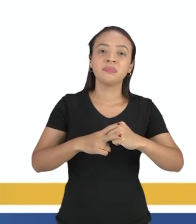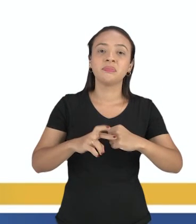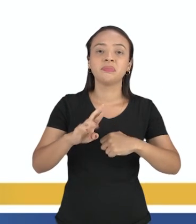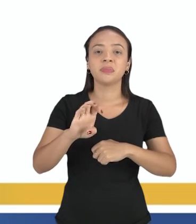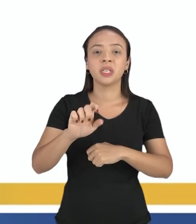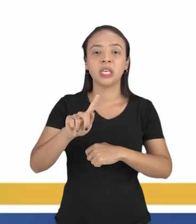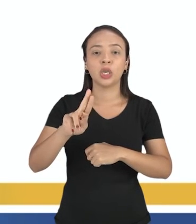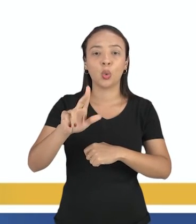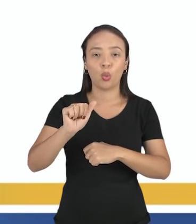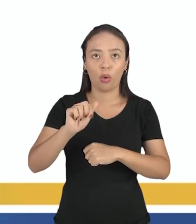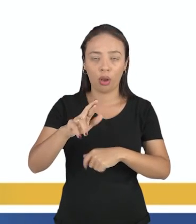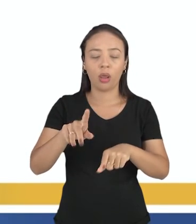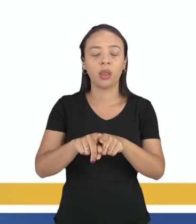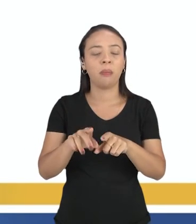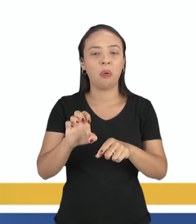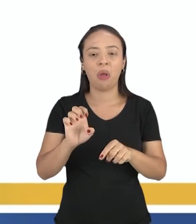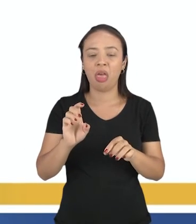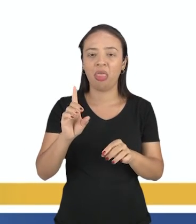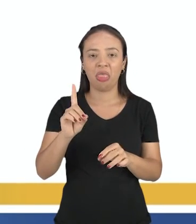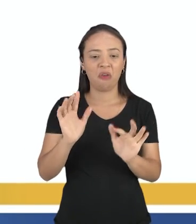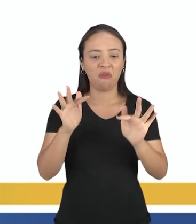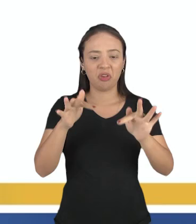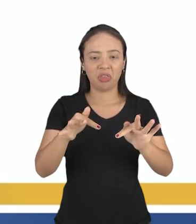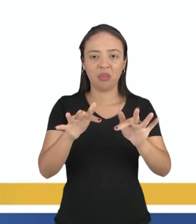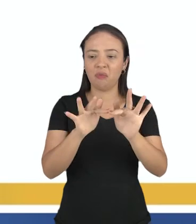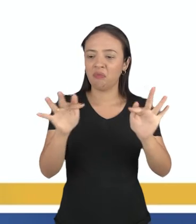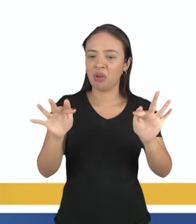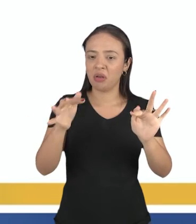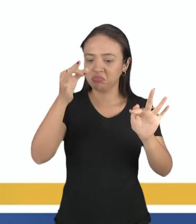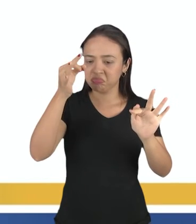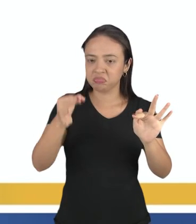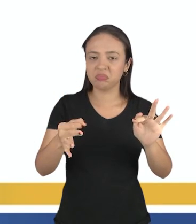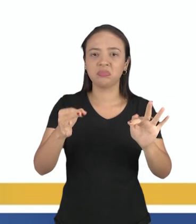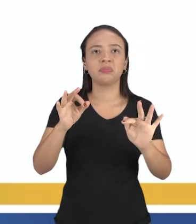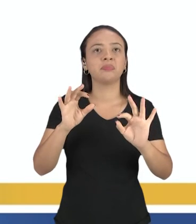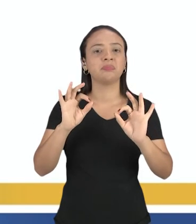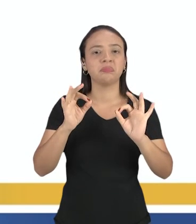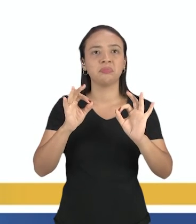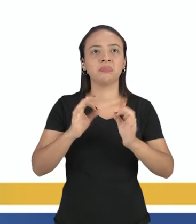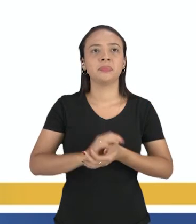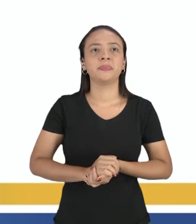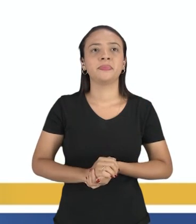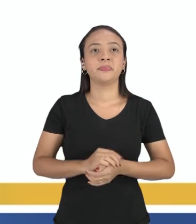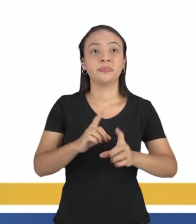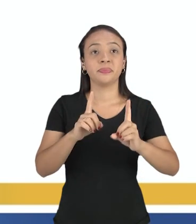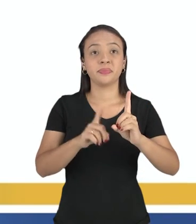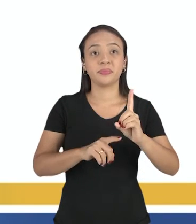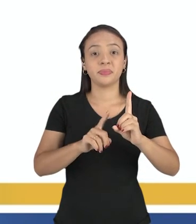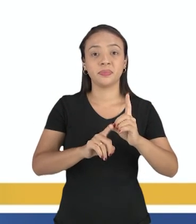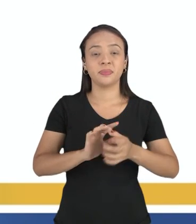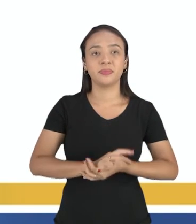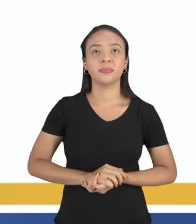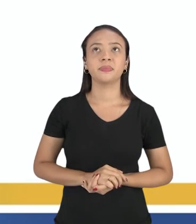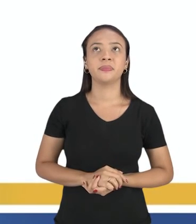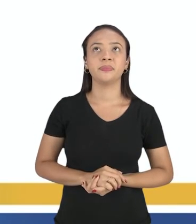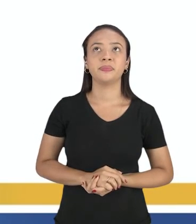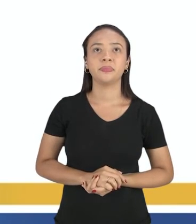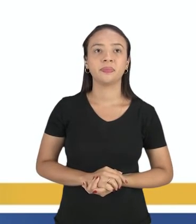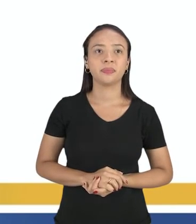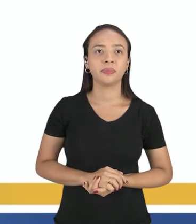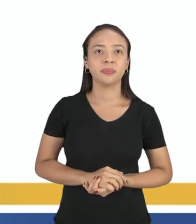final, frase afirmativa, tudo ok. Letter D, Dad wasn't so